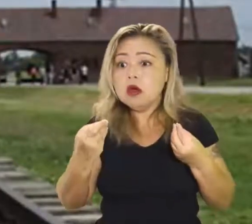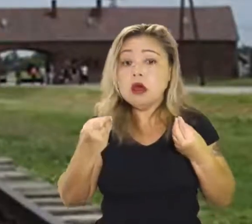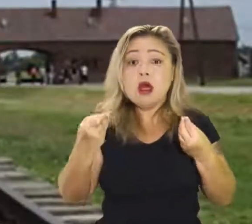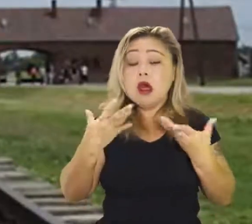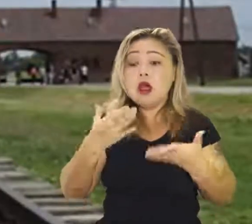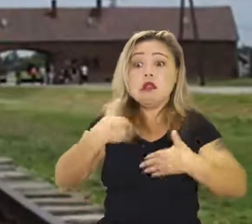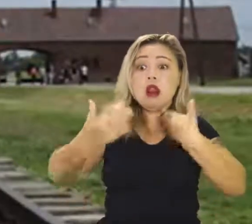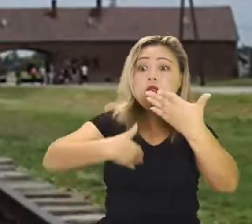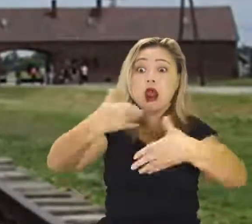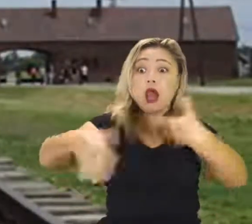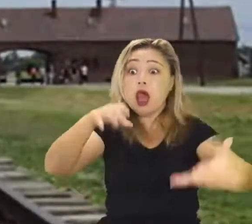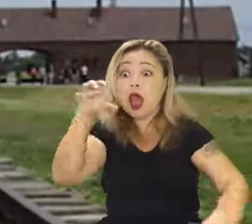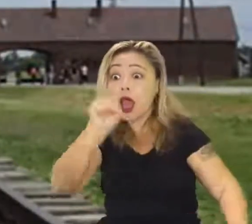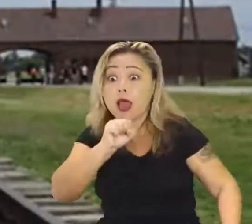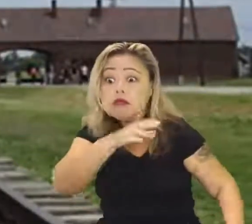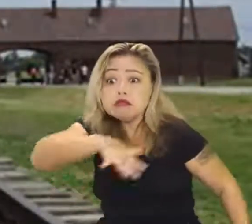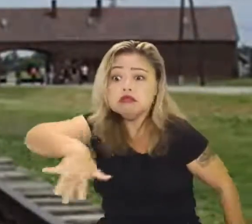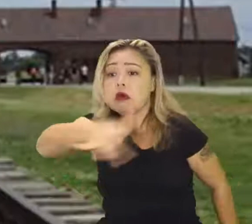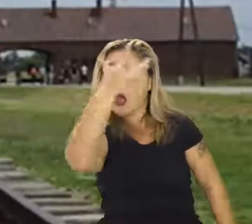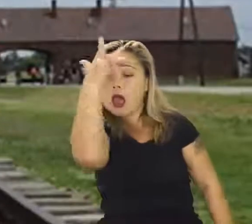forma mais acelerada?